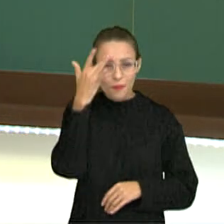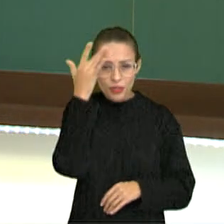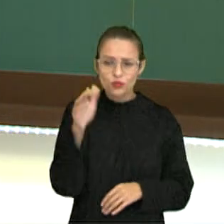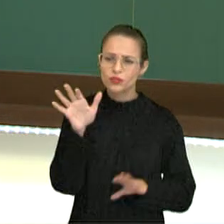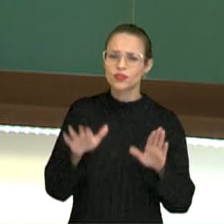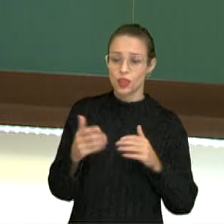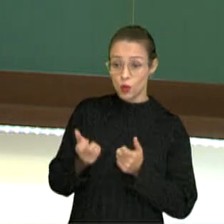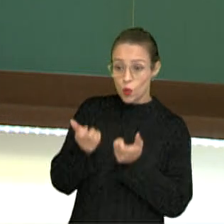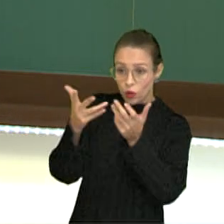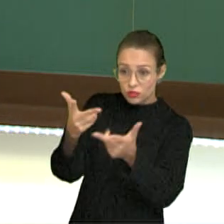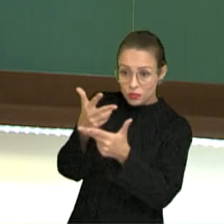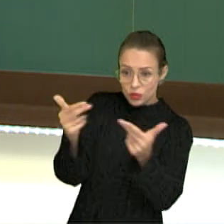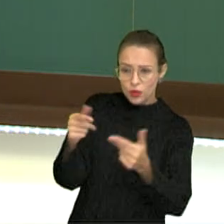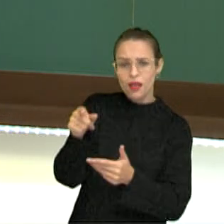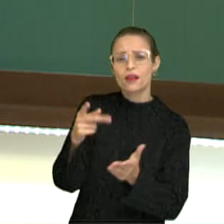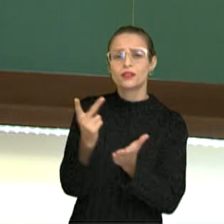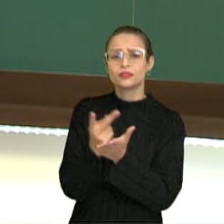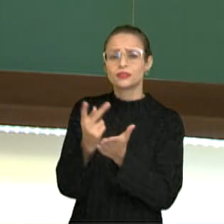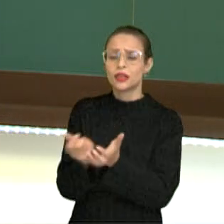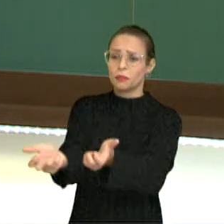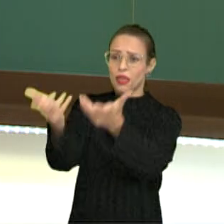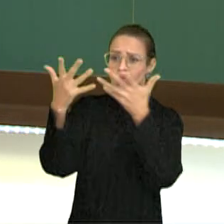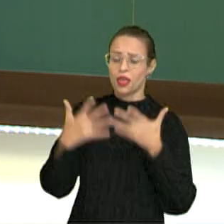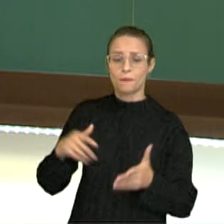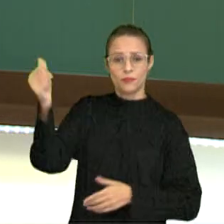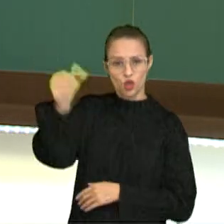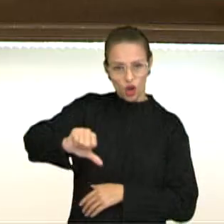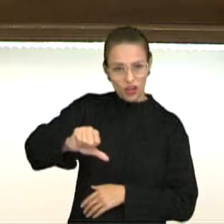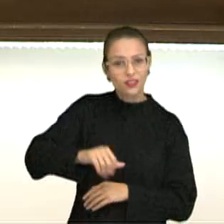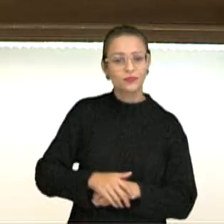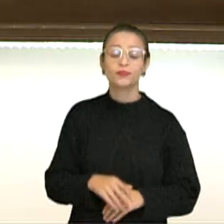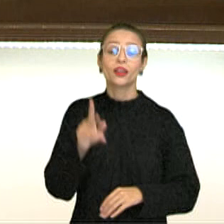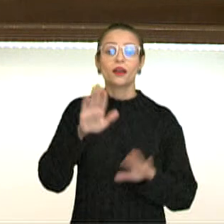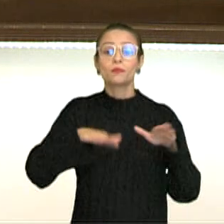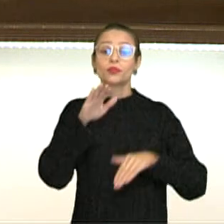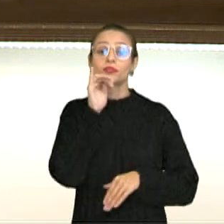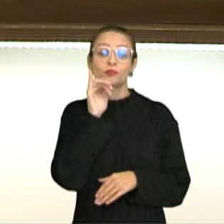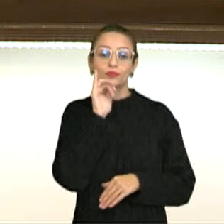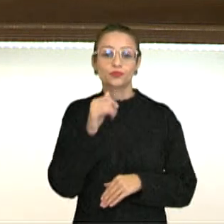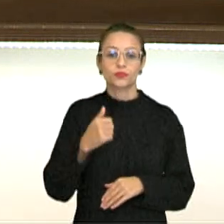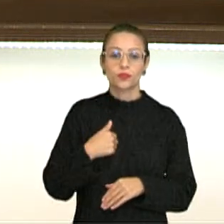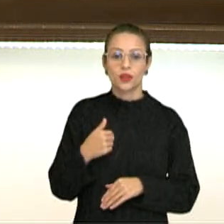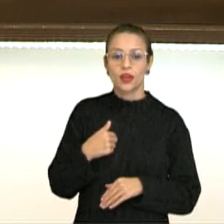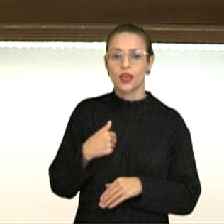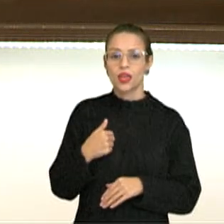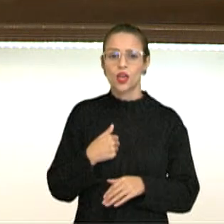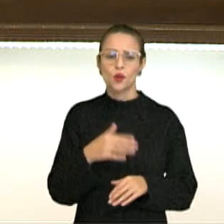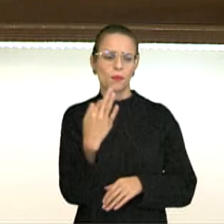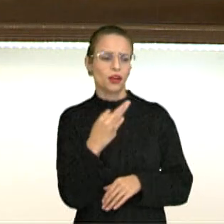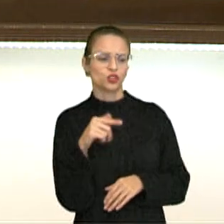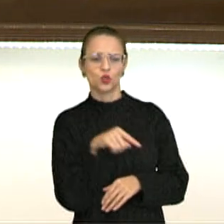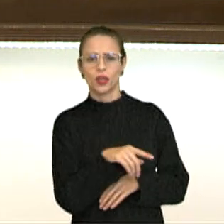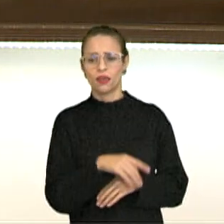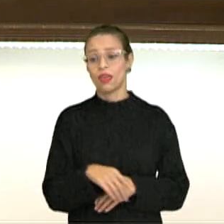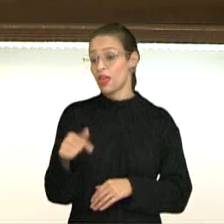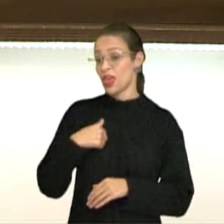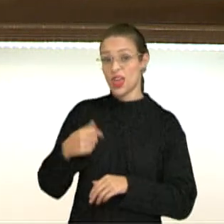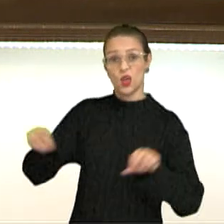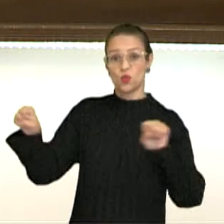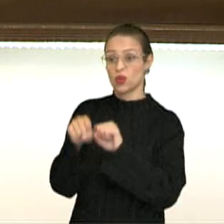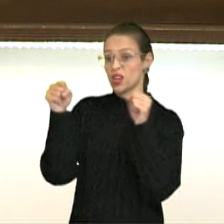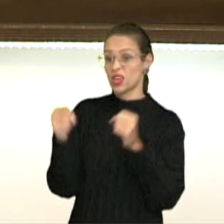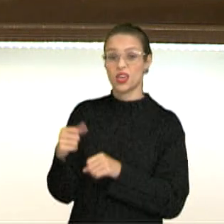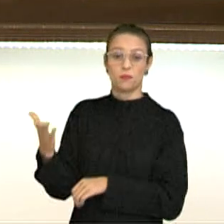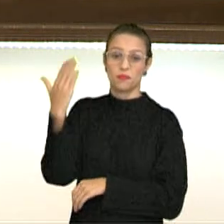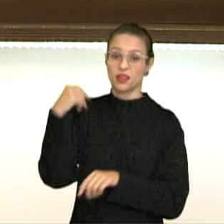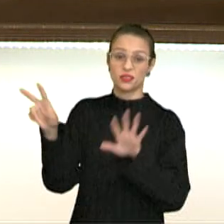vezes conta alguma coisa para ela e ela sempre conta uma história pior? Então às vezes você diz assim, ai, bati meu pé ali no sofá. Ele vai dizer, e eu que quebrei meu pé